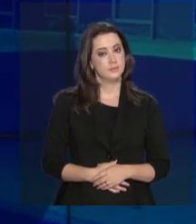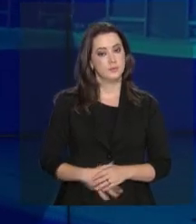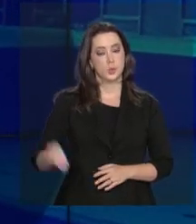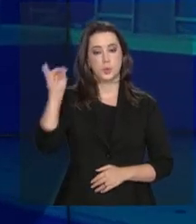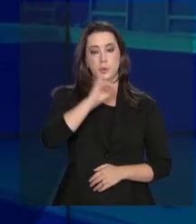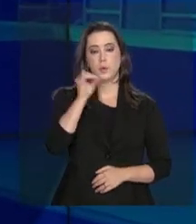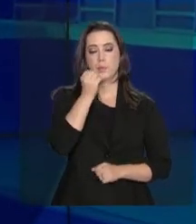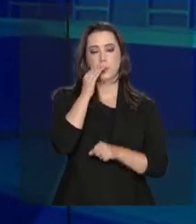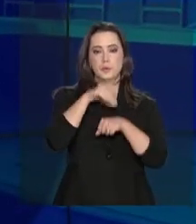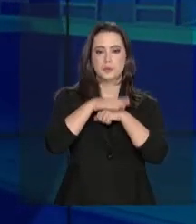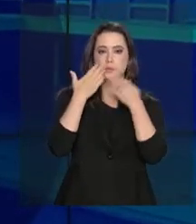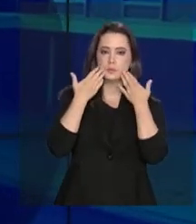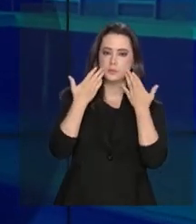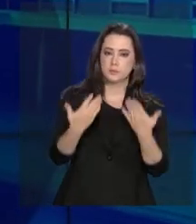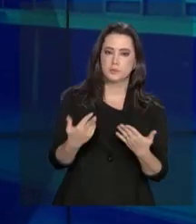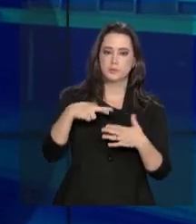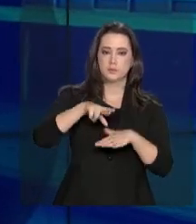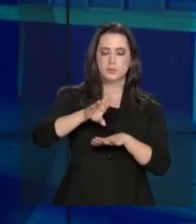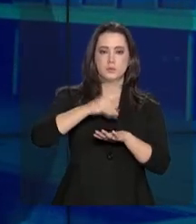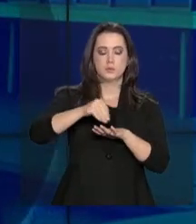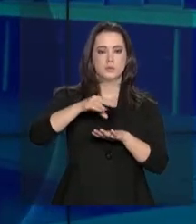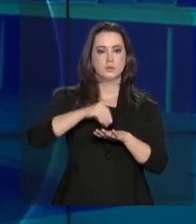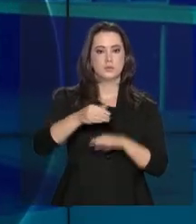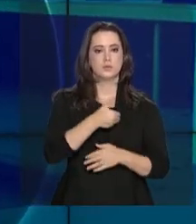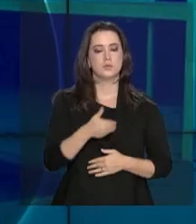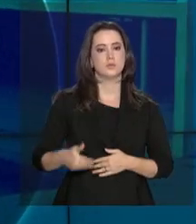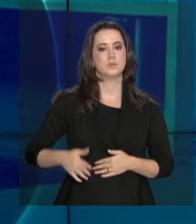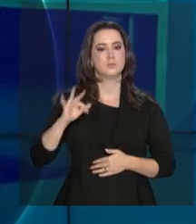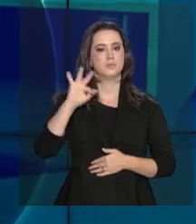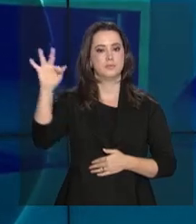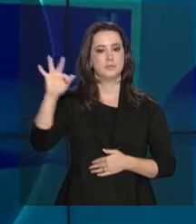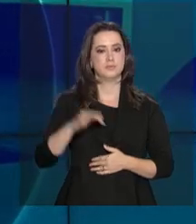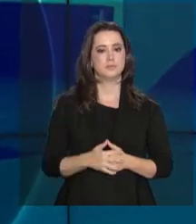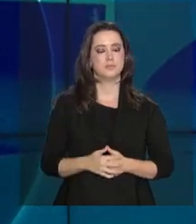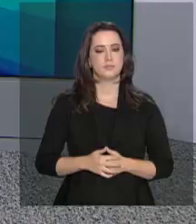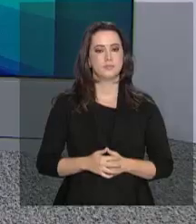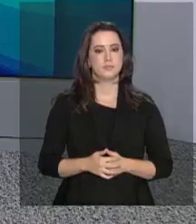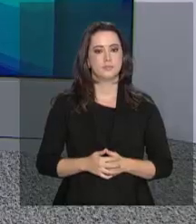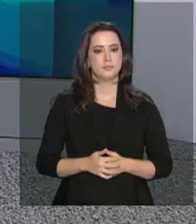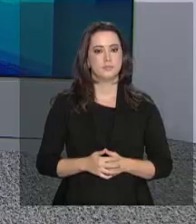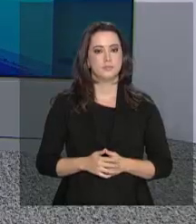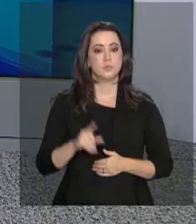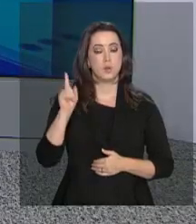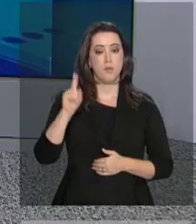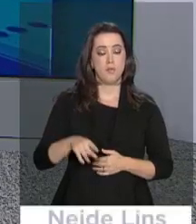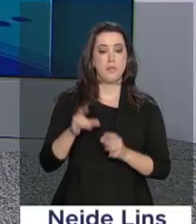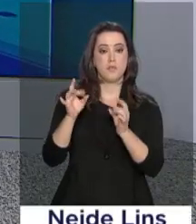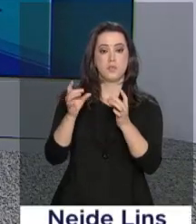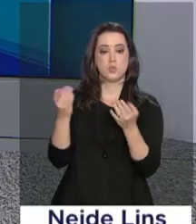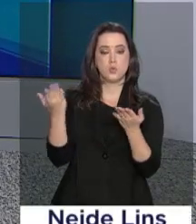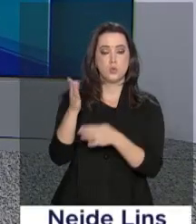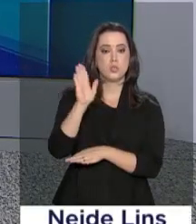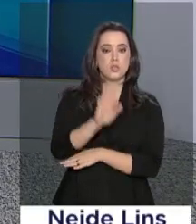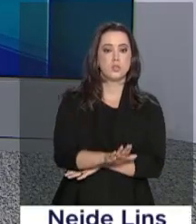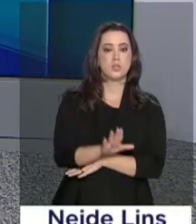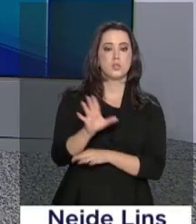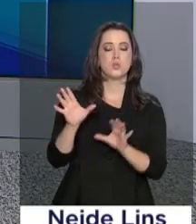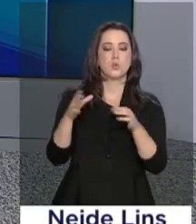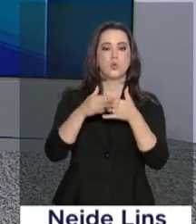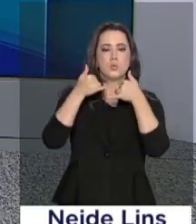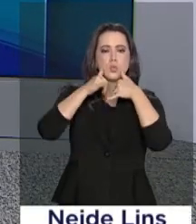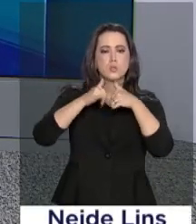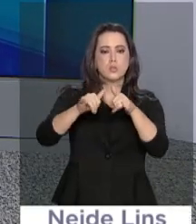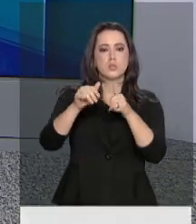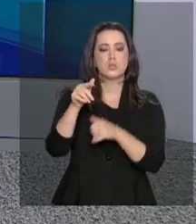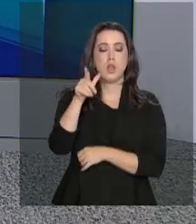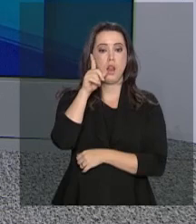Olá, boa noite. No ar o repórter NBR com as notícias do governo federal. Foi leiloada nesta tarde a Companhia Energética